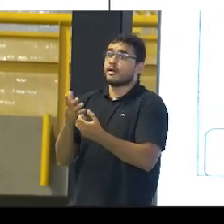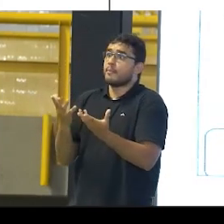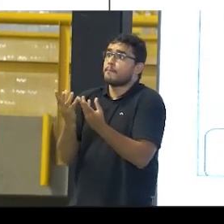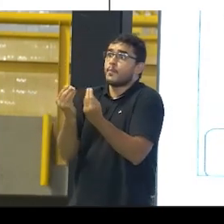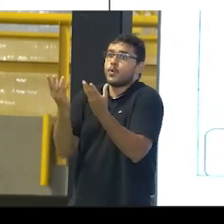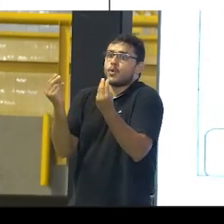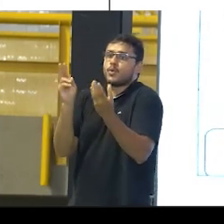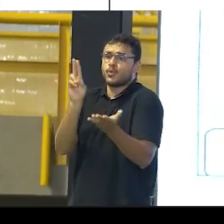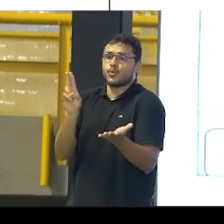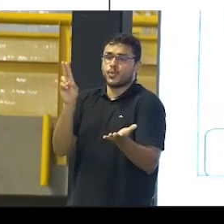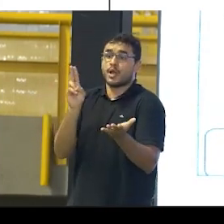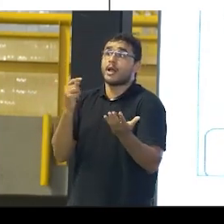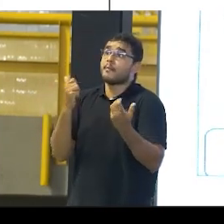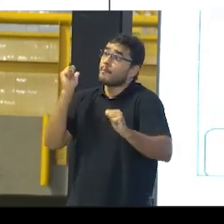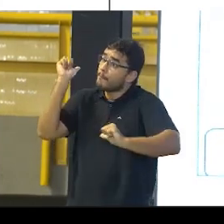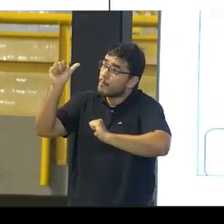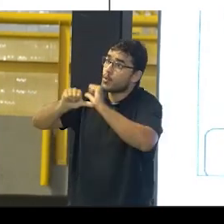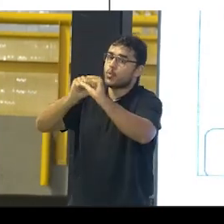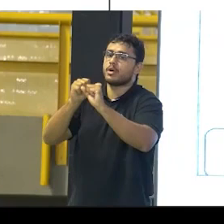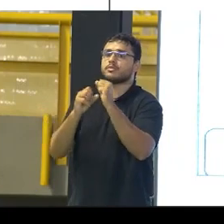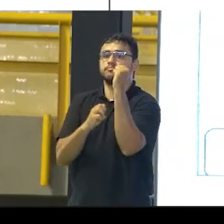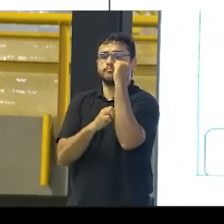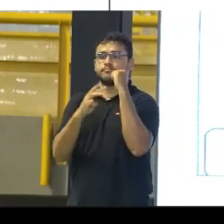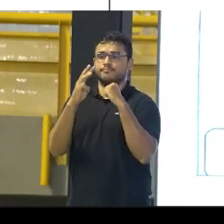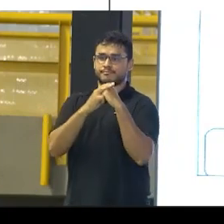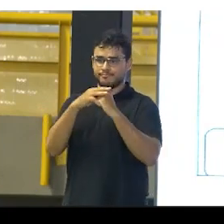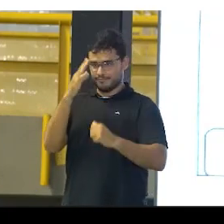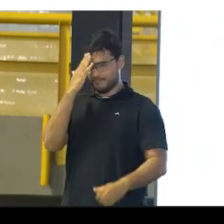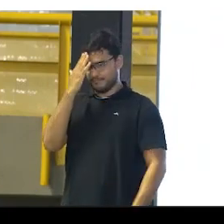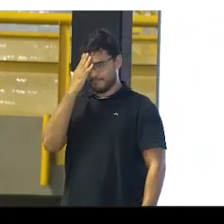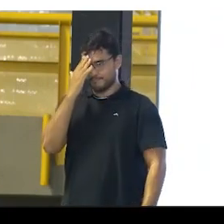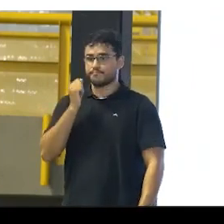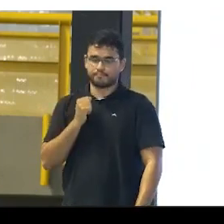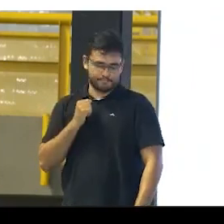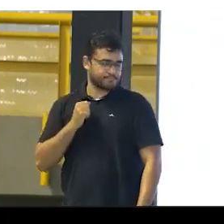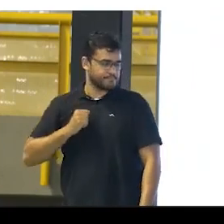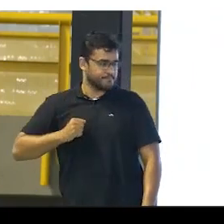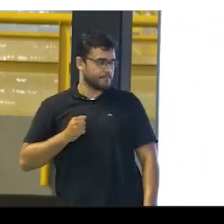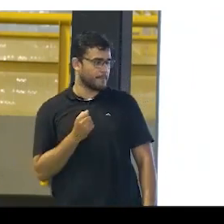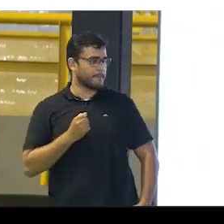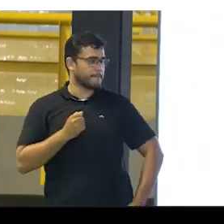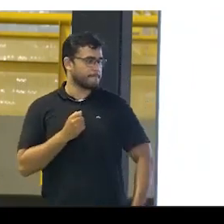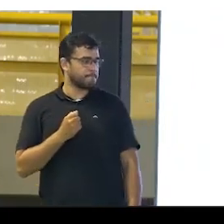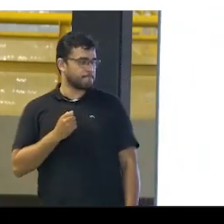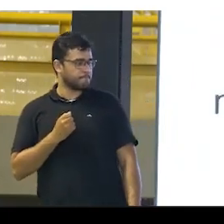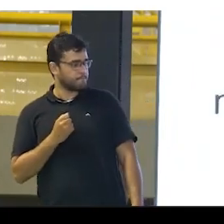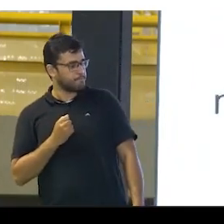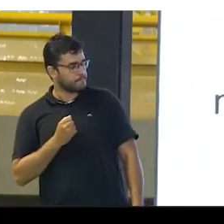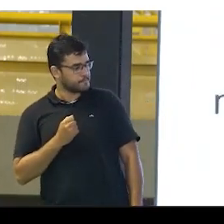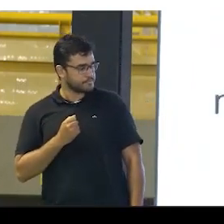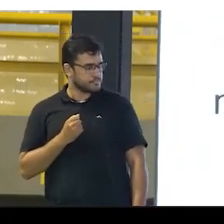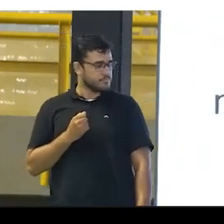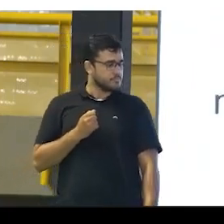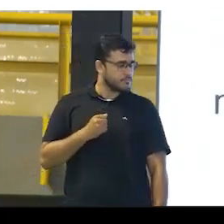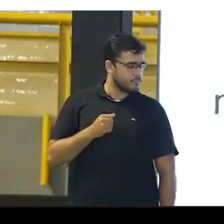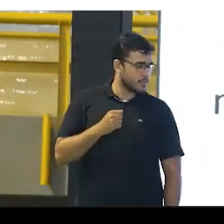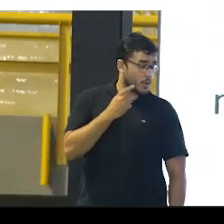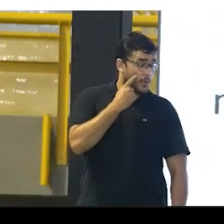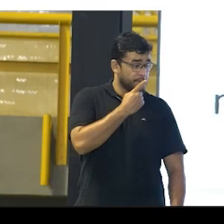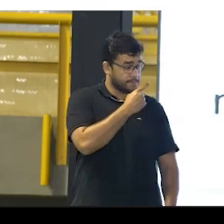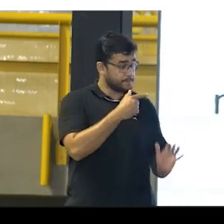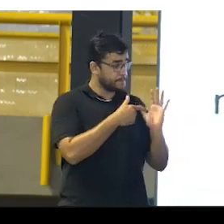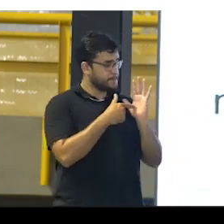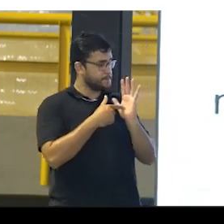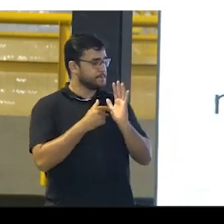priorização, um planejamento, um investimento para mudar essa realidade. Né? Aqui é uma coisa